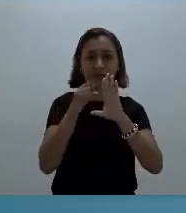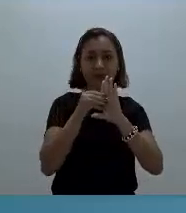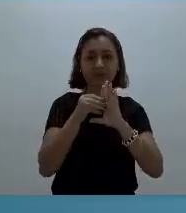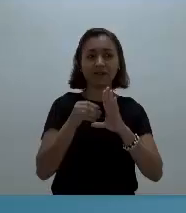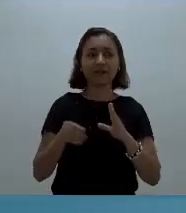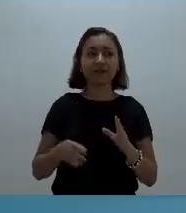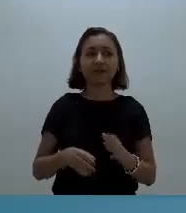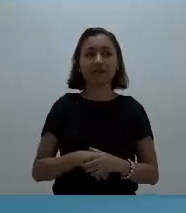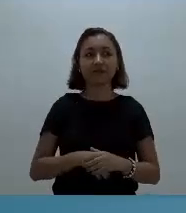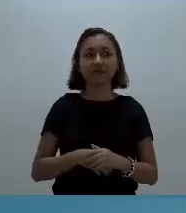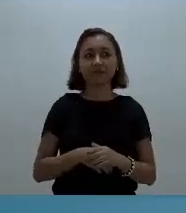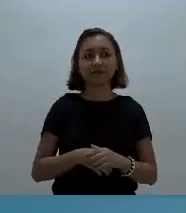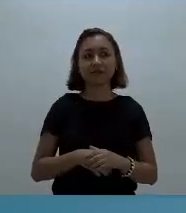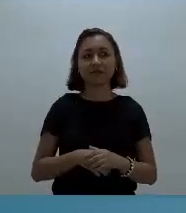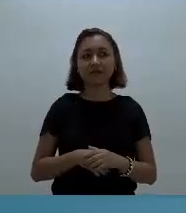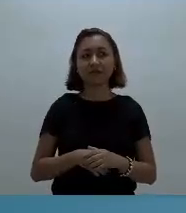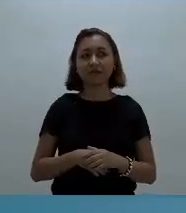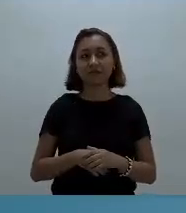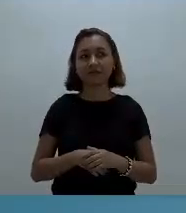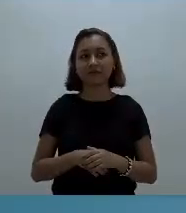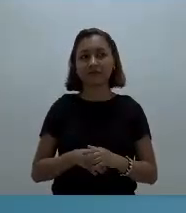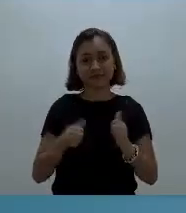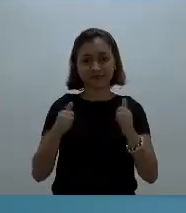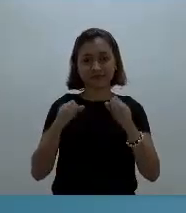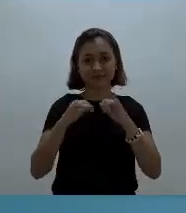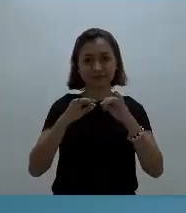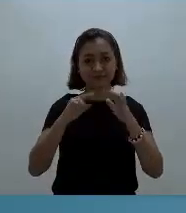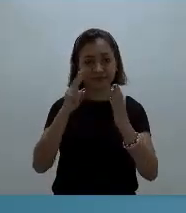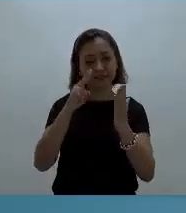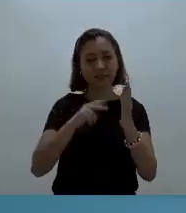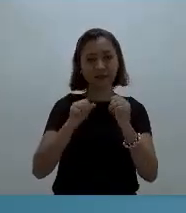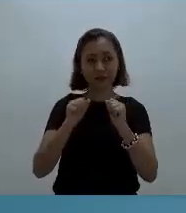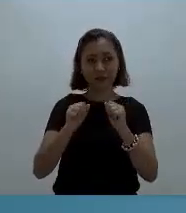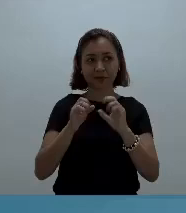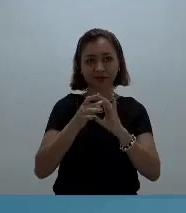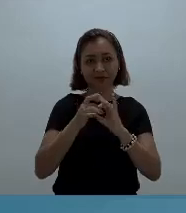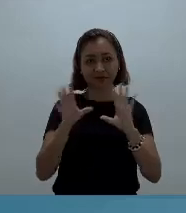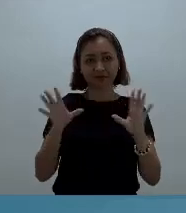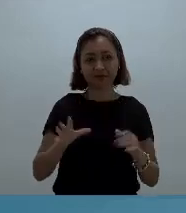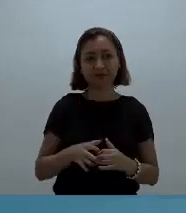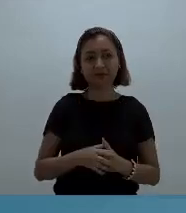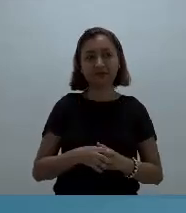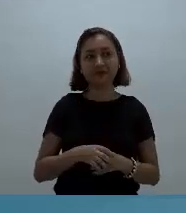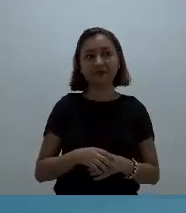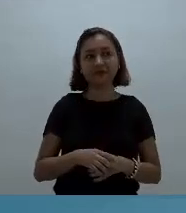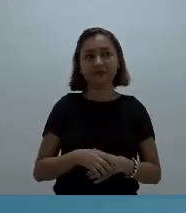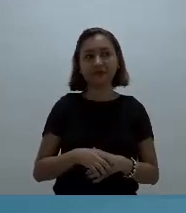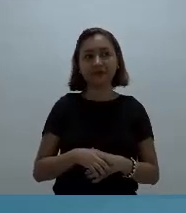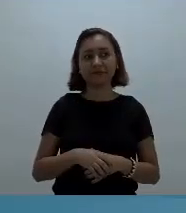explicativo. Atenção, se permita, ressaltar uma explicação.